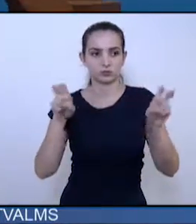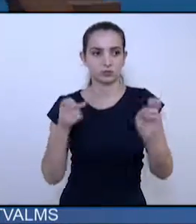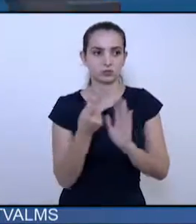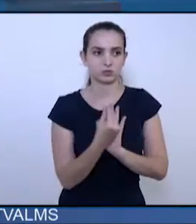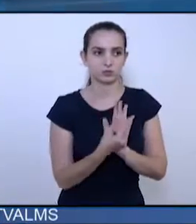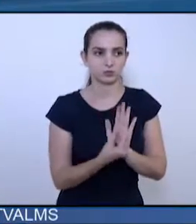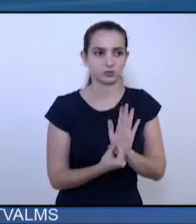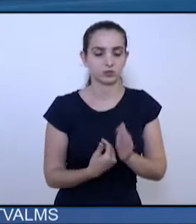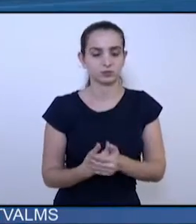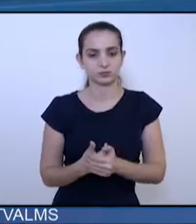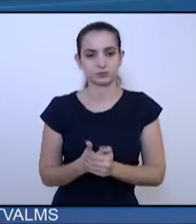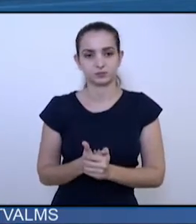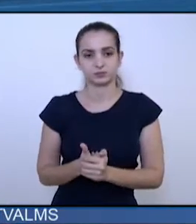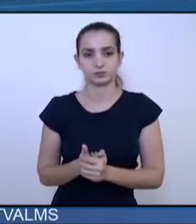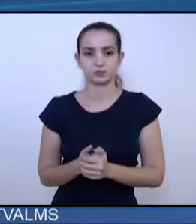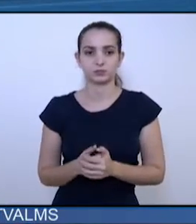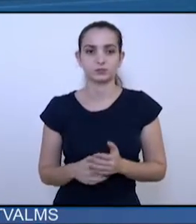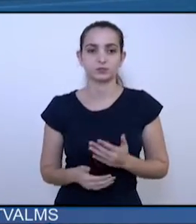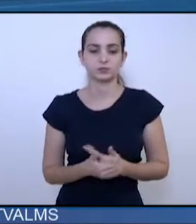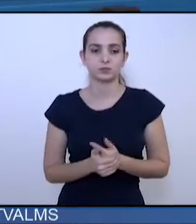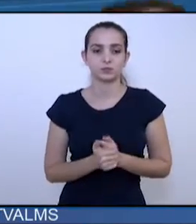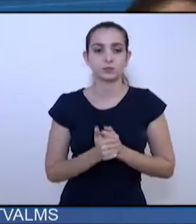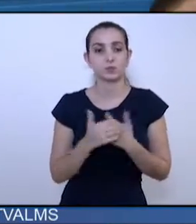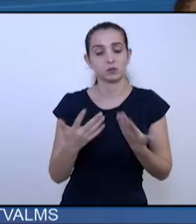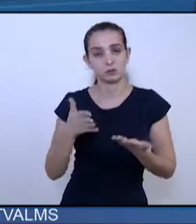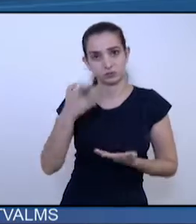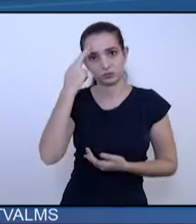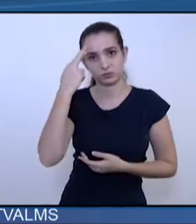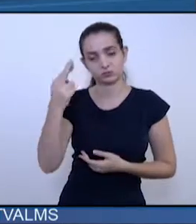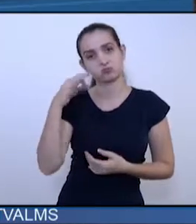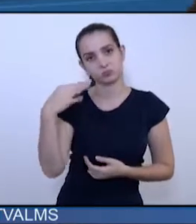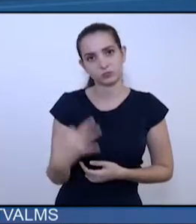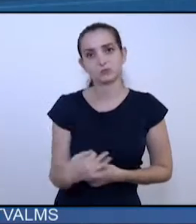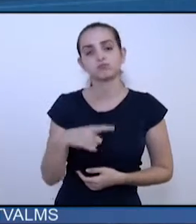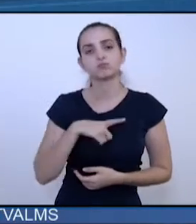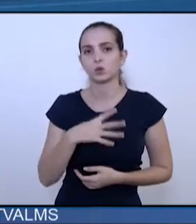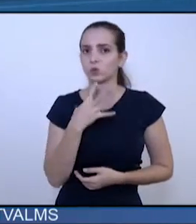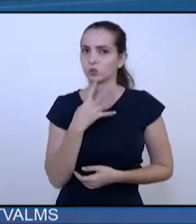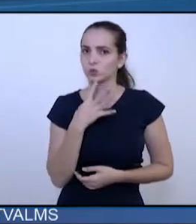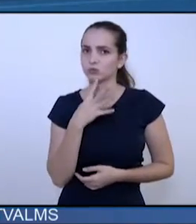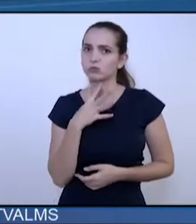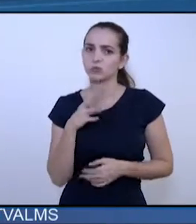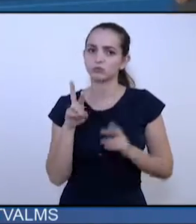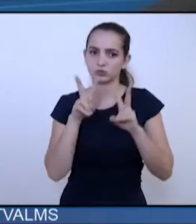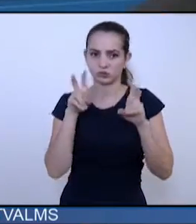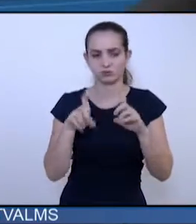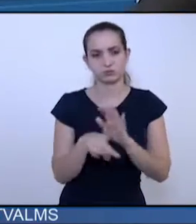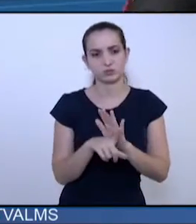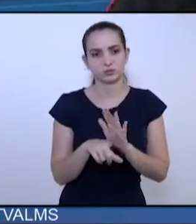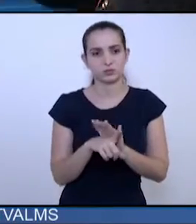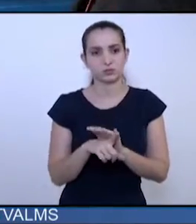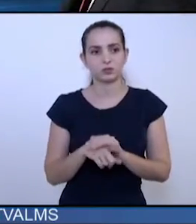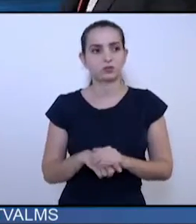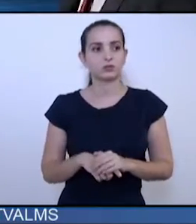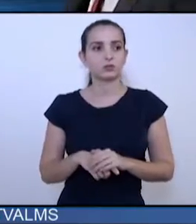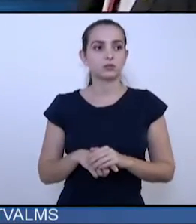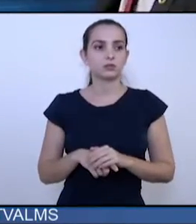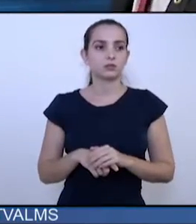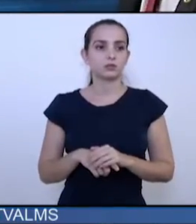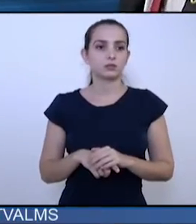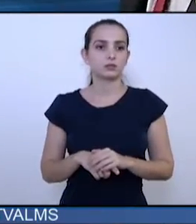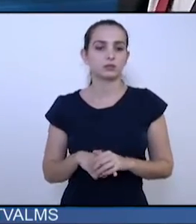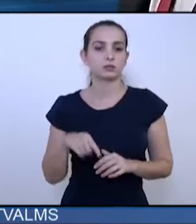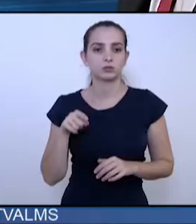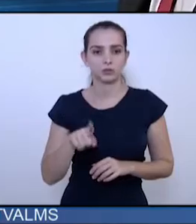nome, deputado, Vossa Excelência com certeza tem conhecimento jurídico, inclusive é professor